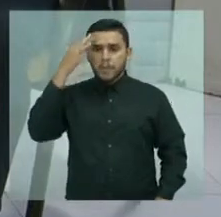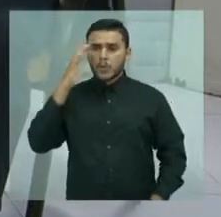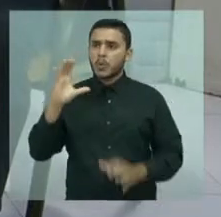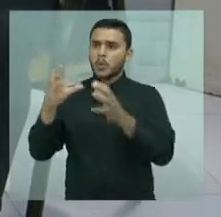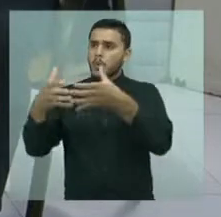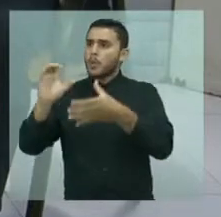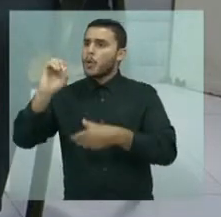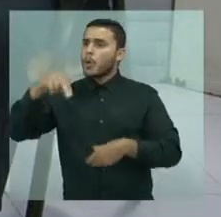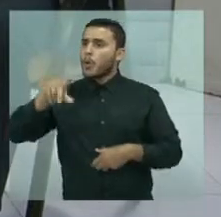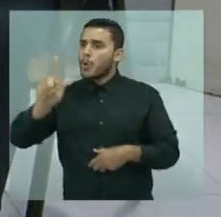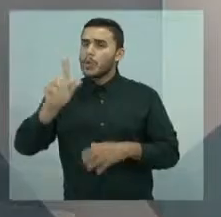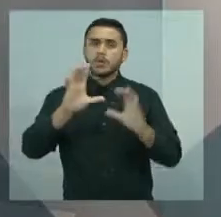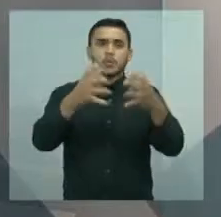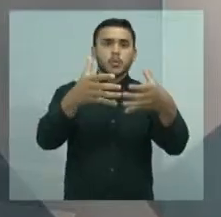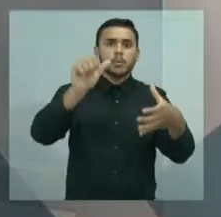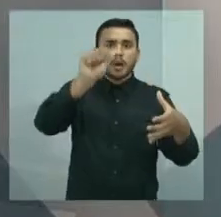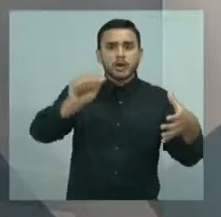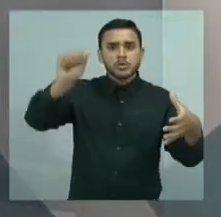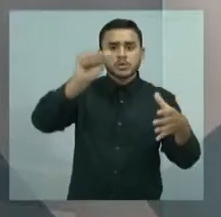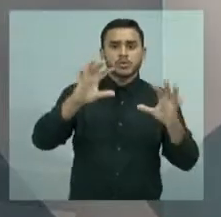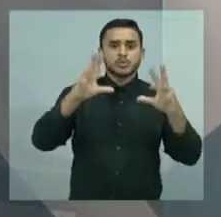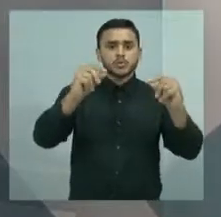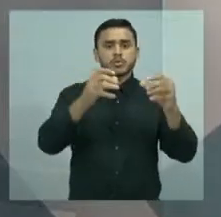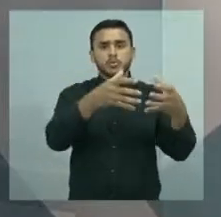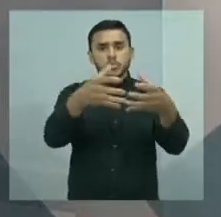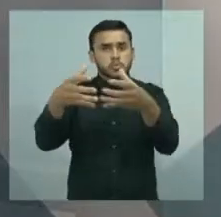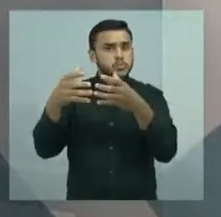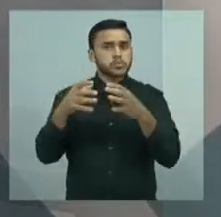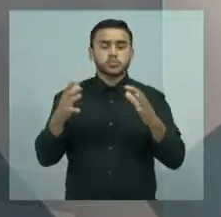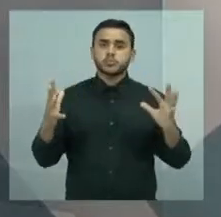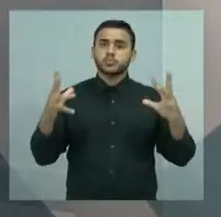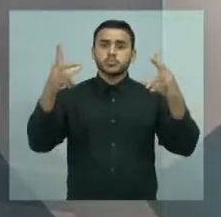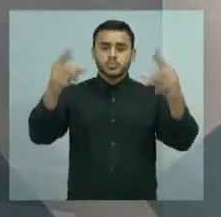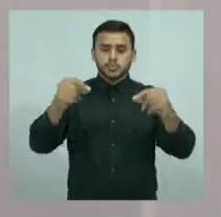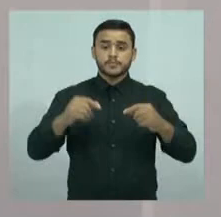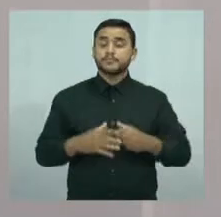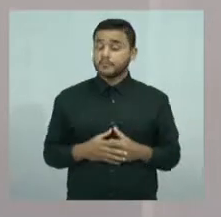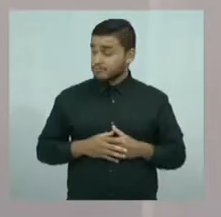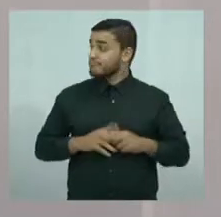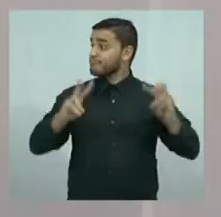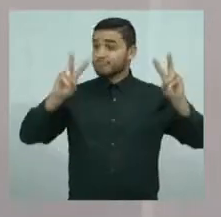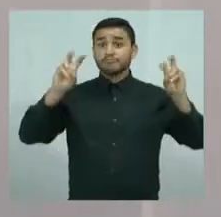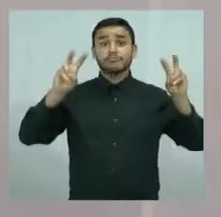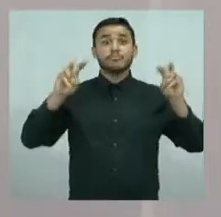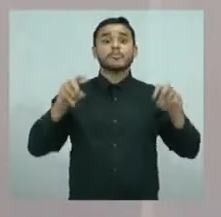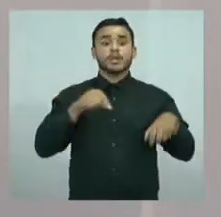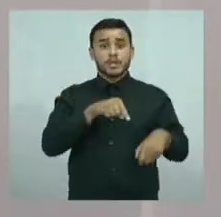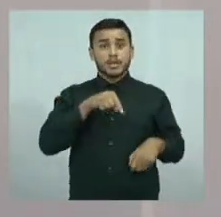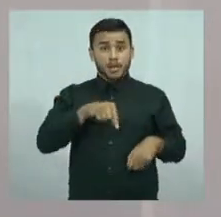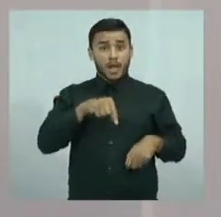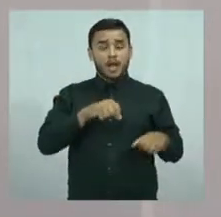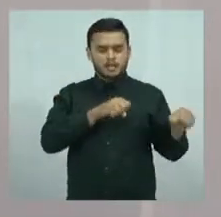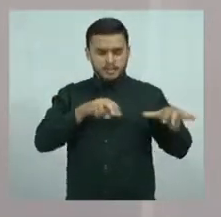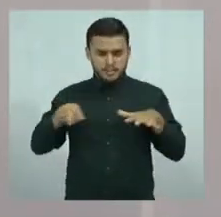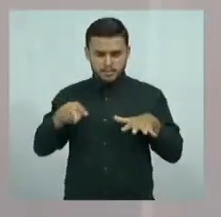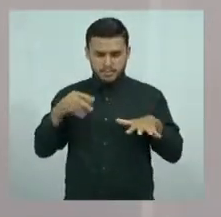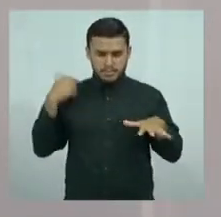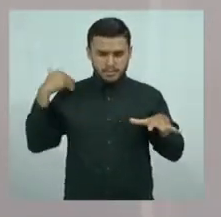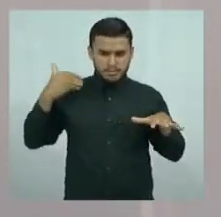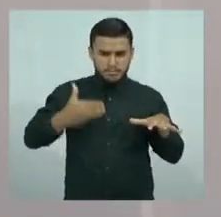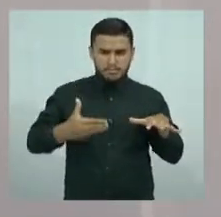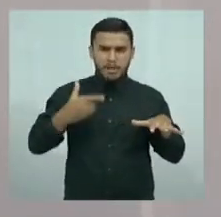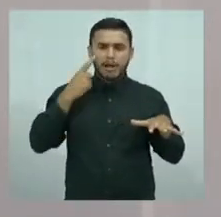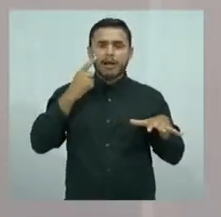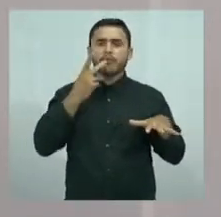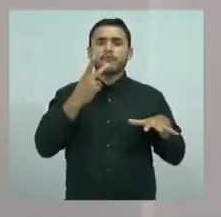organizada, tratando de um tema que, aliás, essa semana o STF se posicionou, de certa maneira, porque